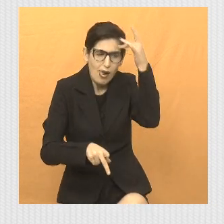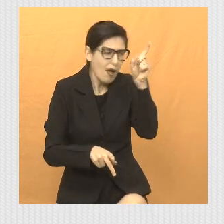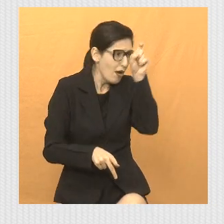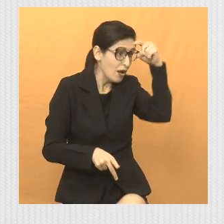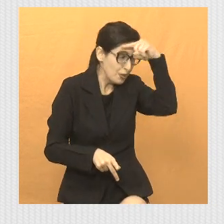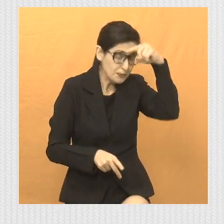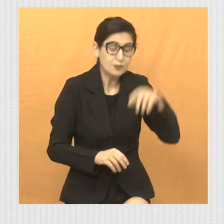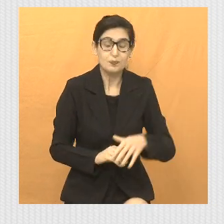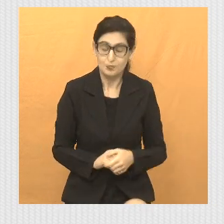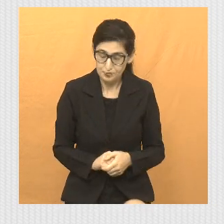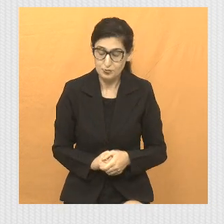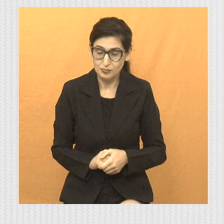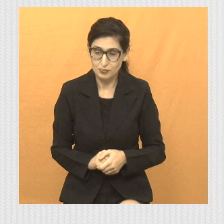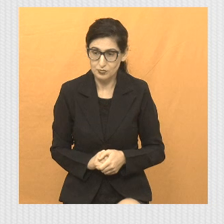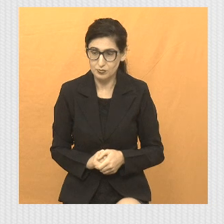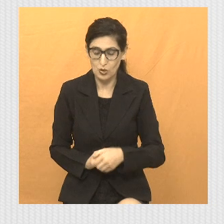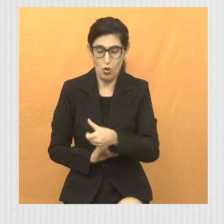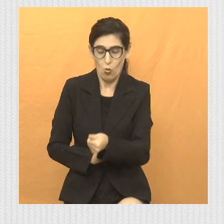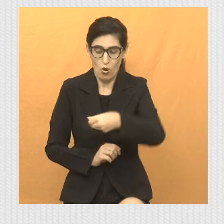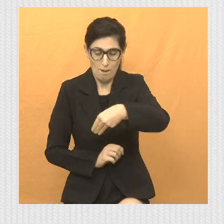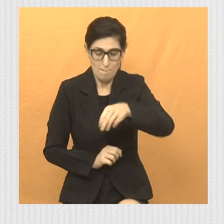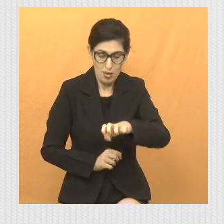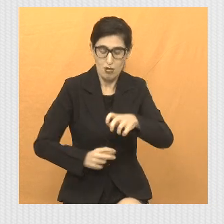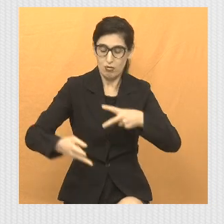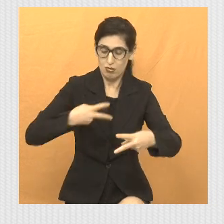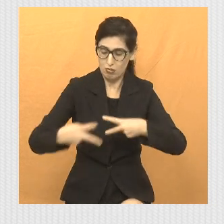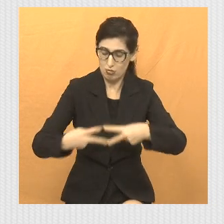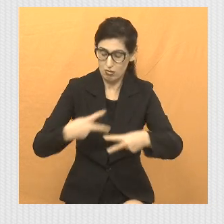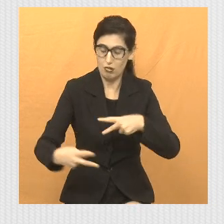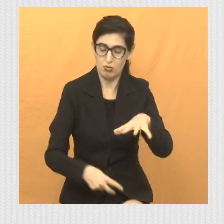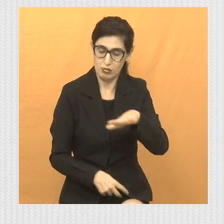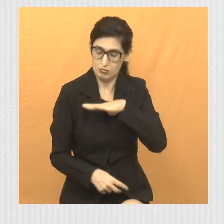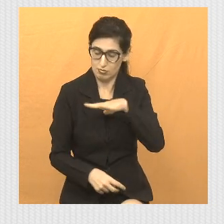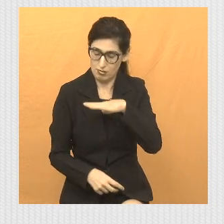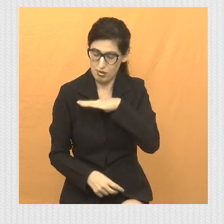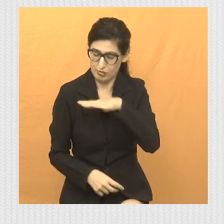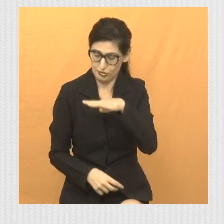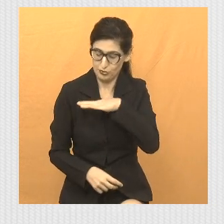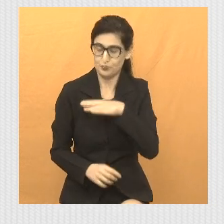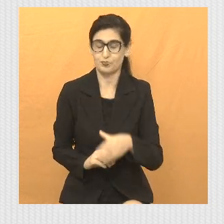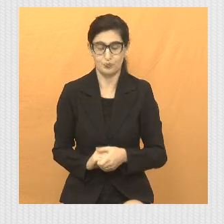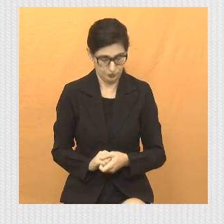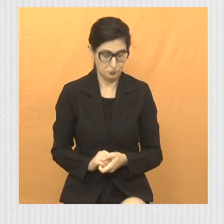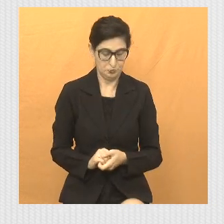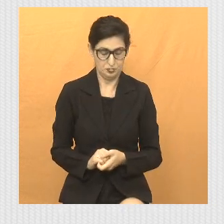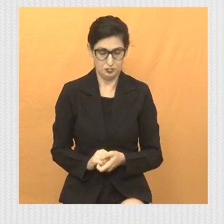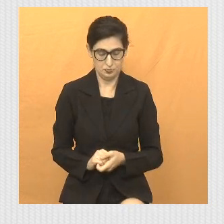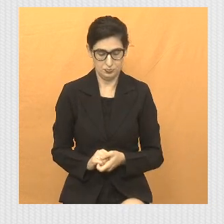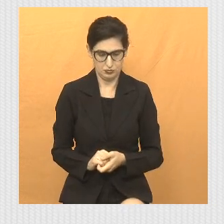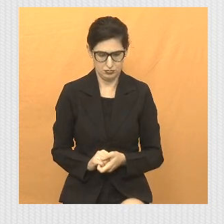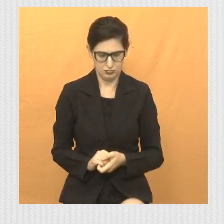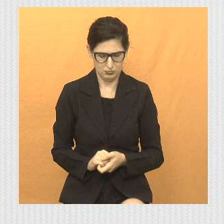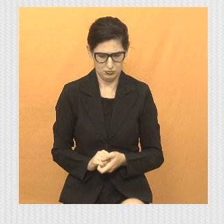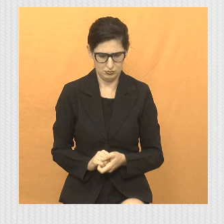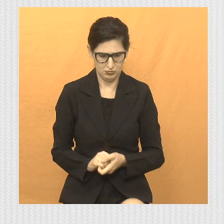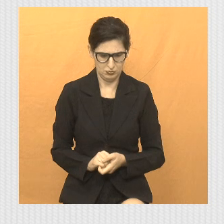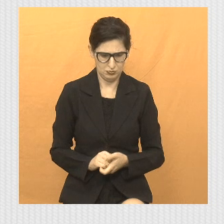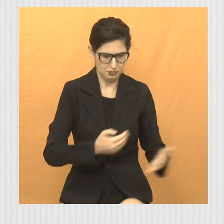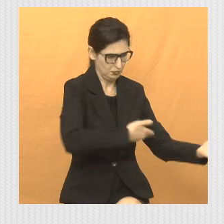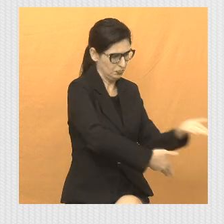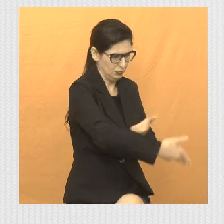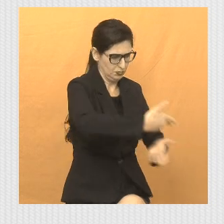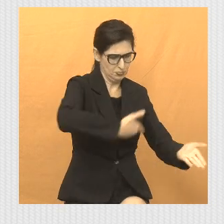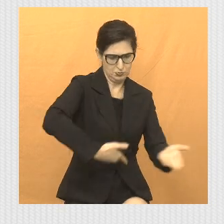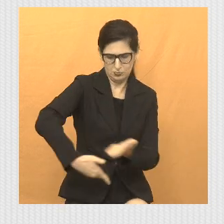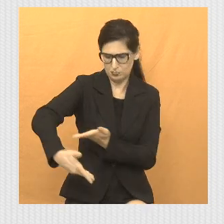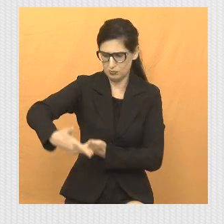consultas realizadas no AME de São José dos Campos. Isso se deve fortemente à articulação regional que